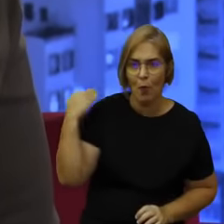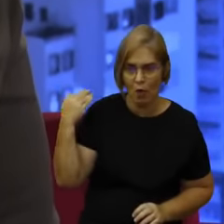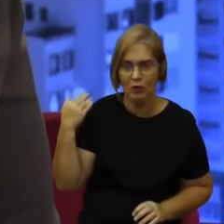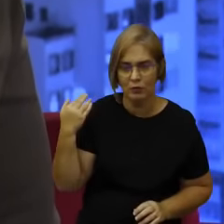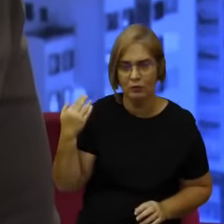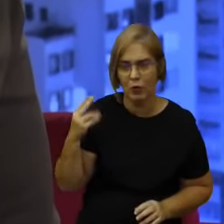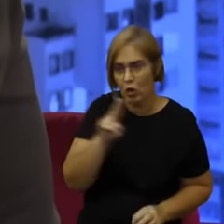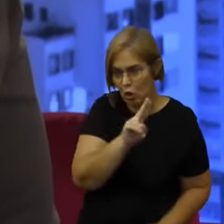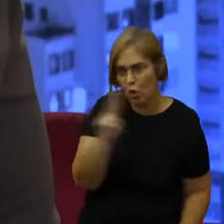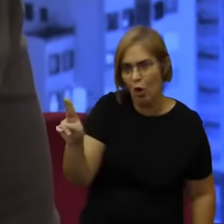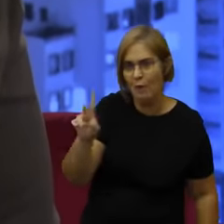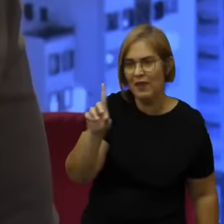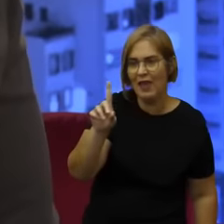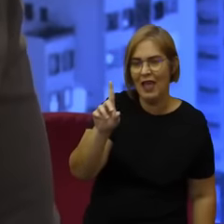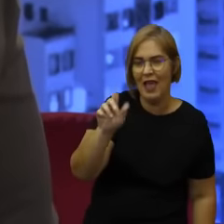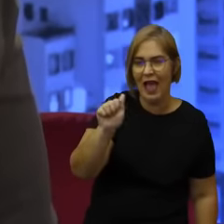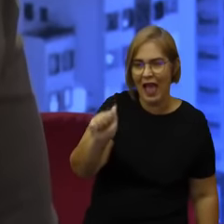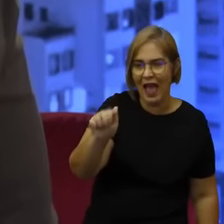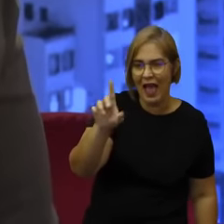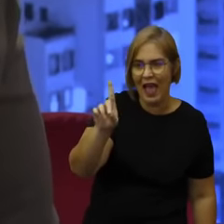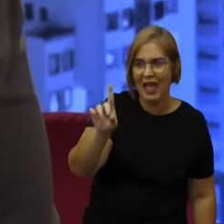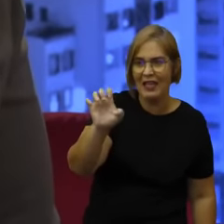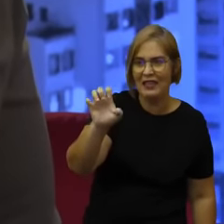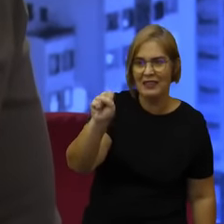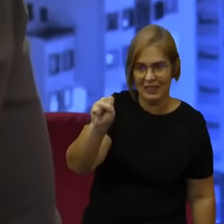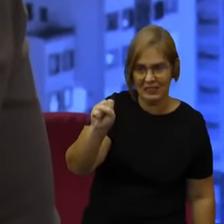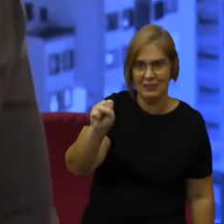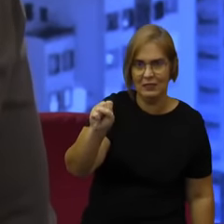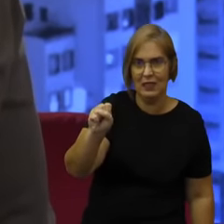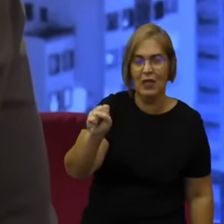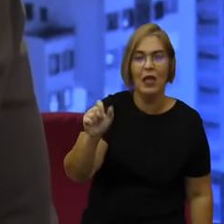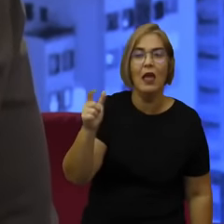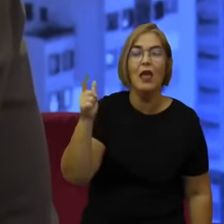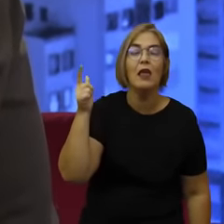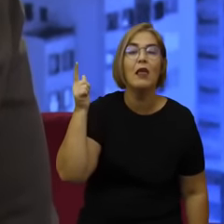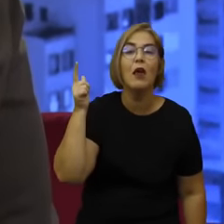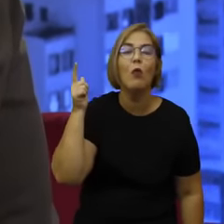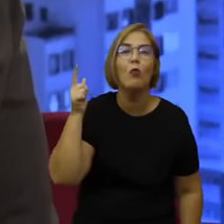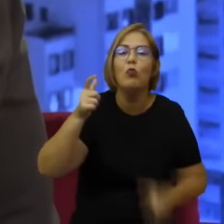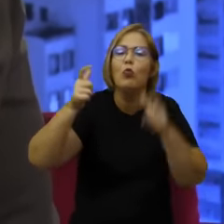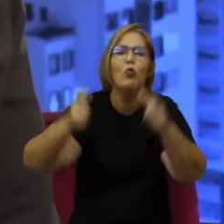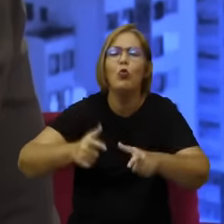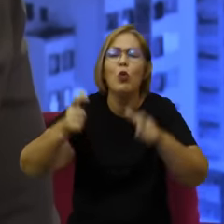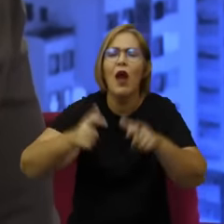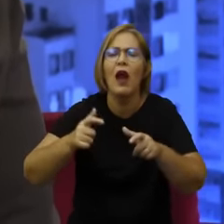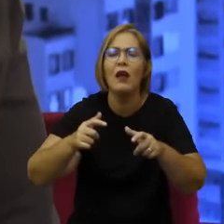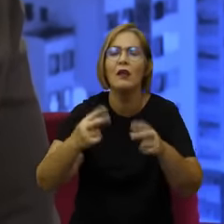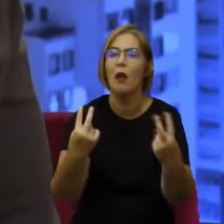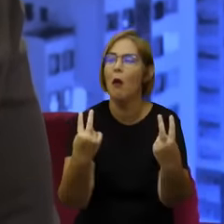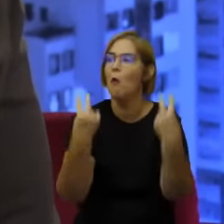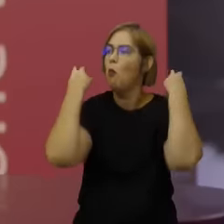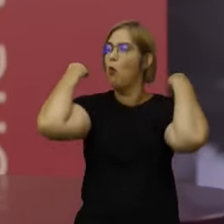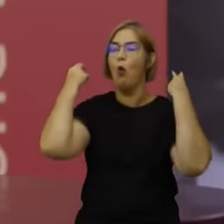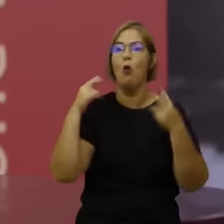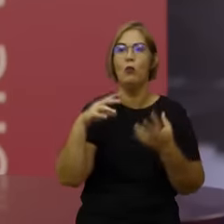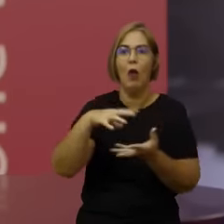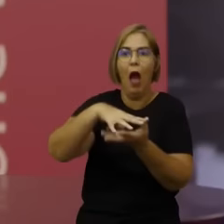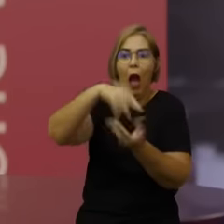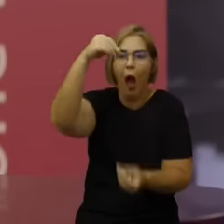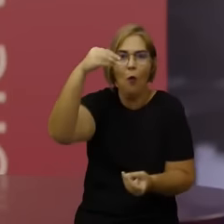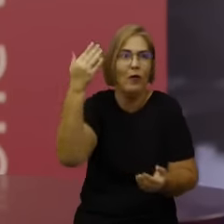que os gregos chamam de o lugar invisível, né? O lugar para onde vão as sombras dos mortais quando eles morrem.